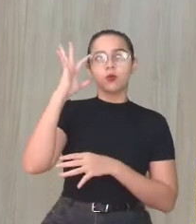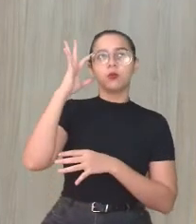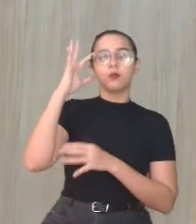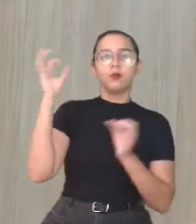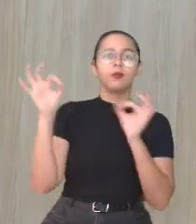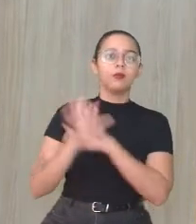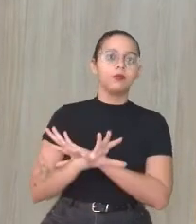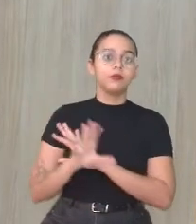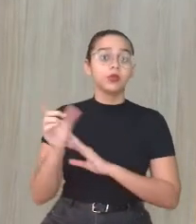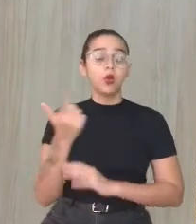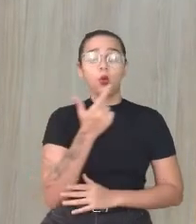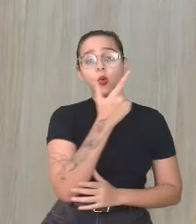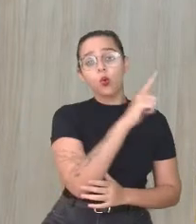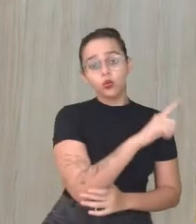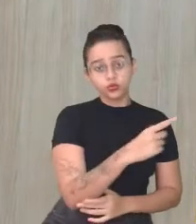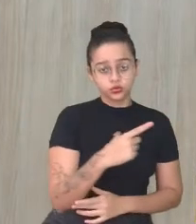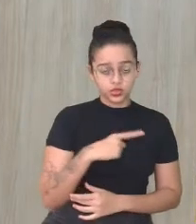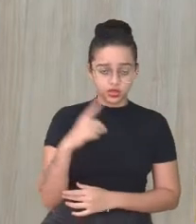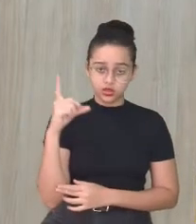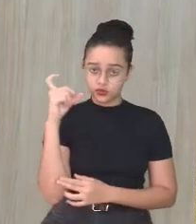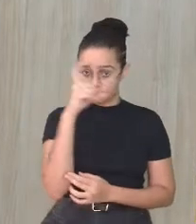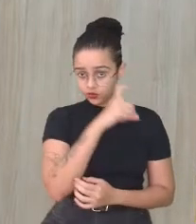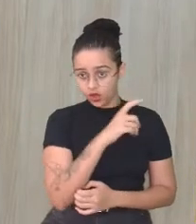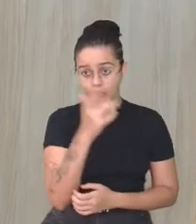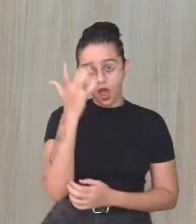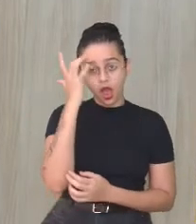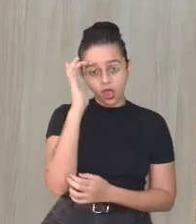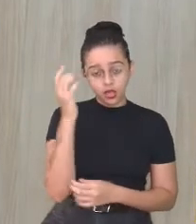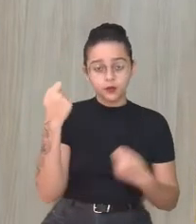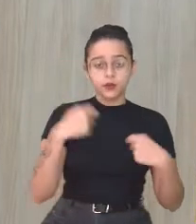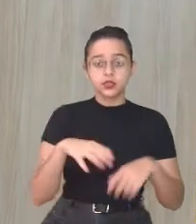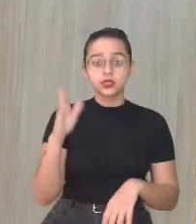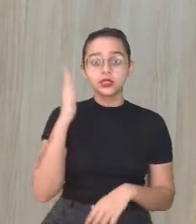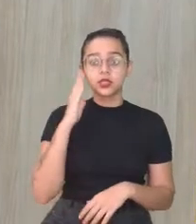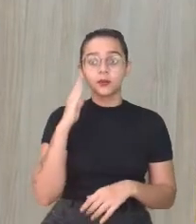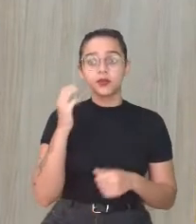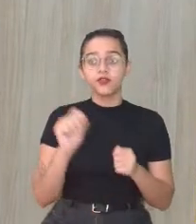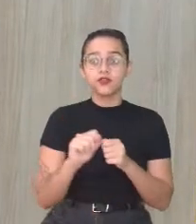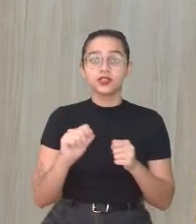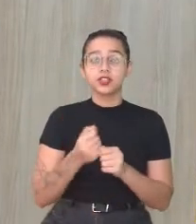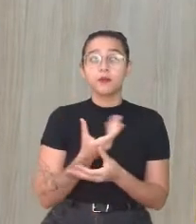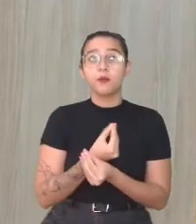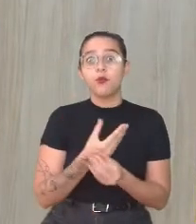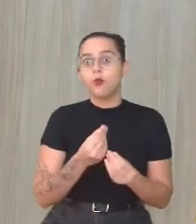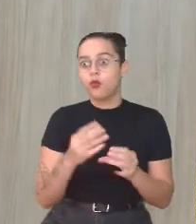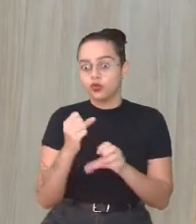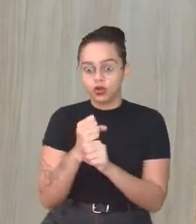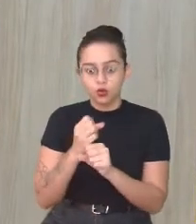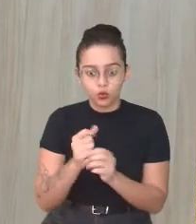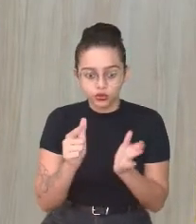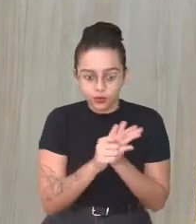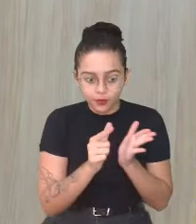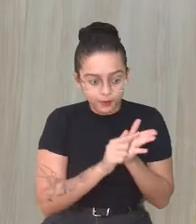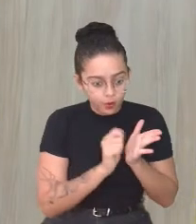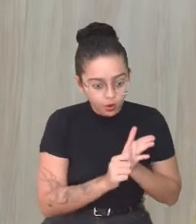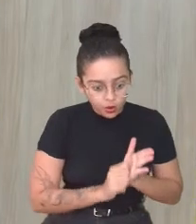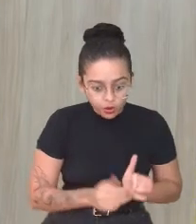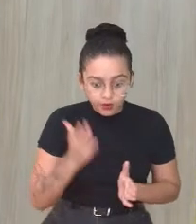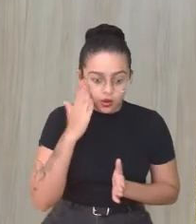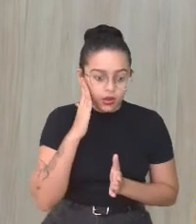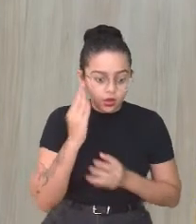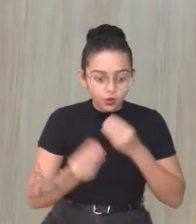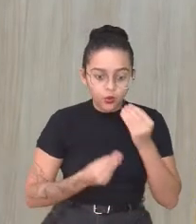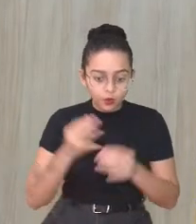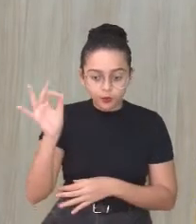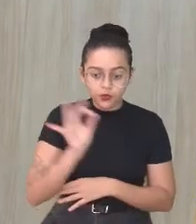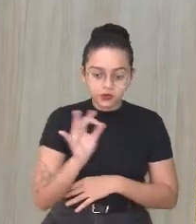outros, além de ter a dificuldade, acham que precisa saber fazer muita conta no papel para compreender a porcentagem.